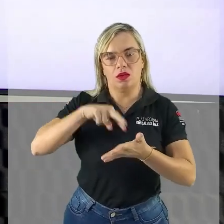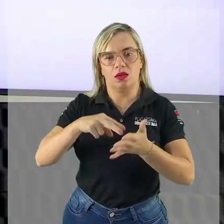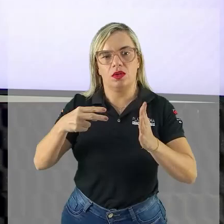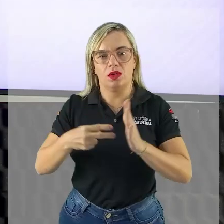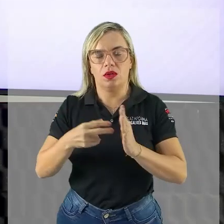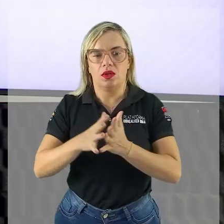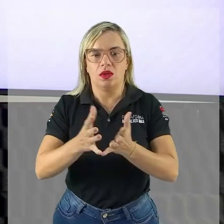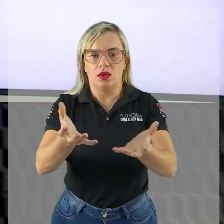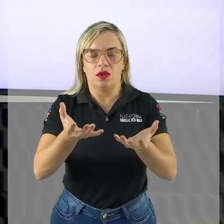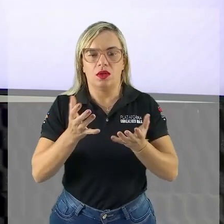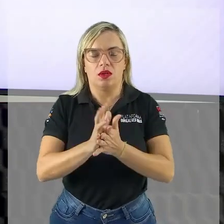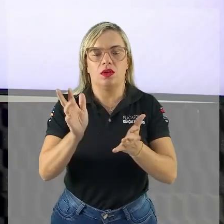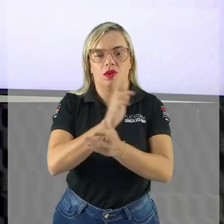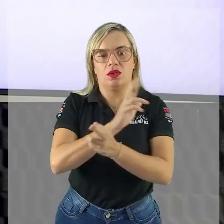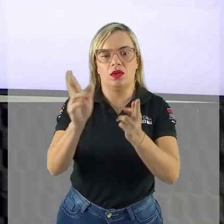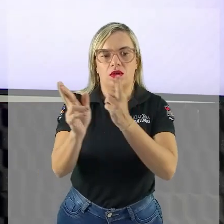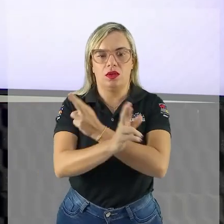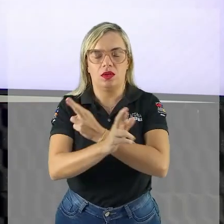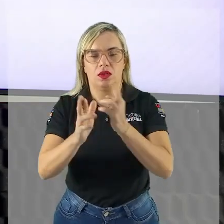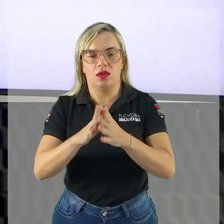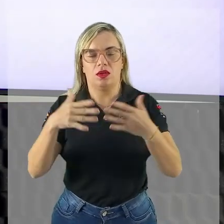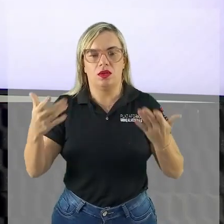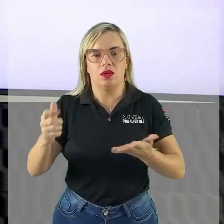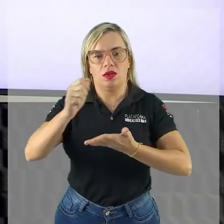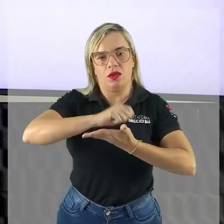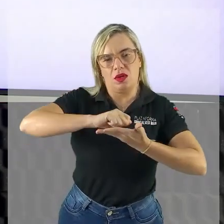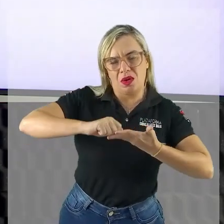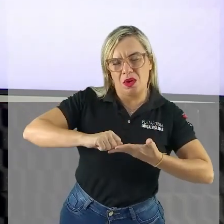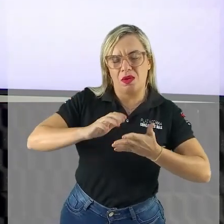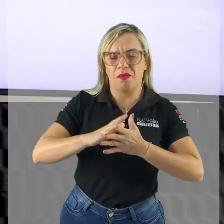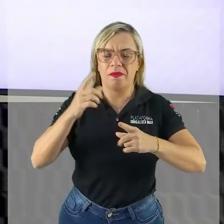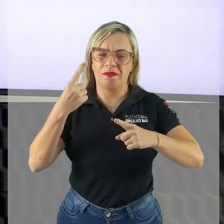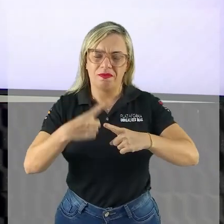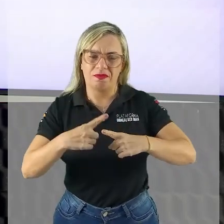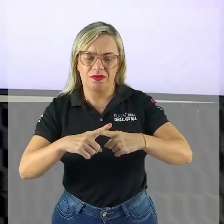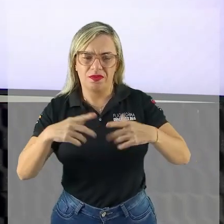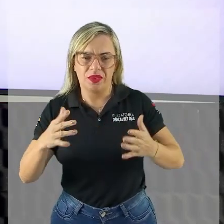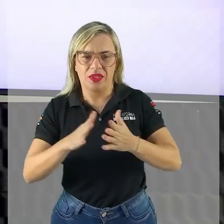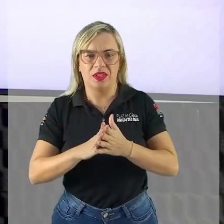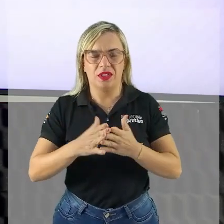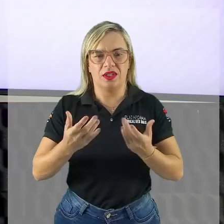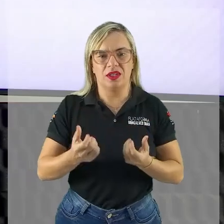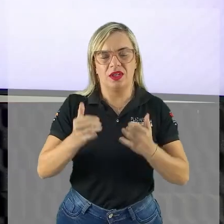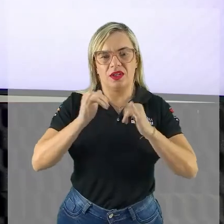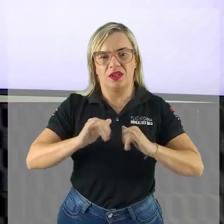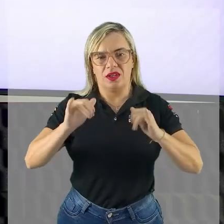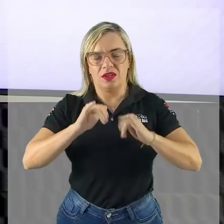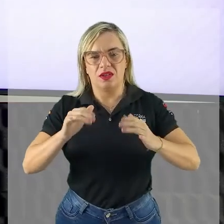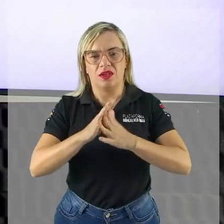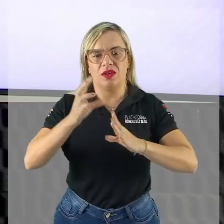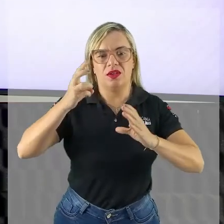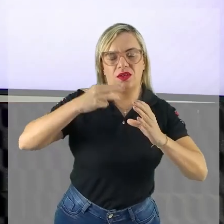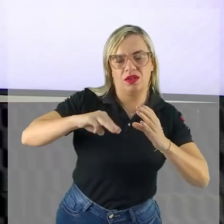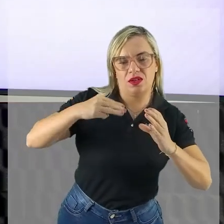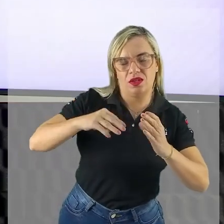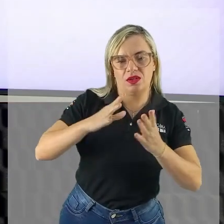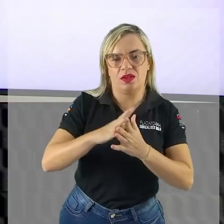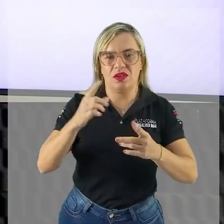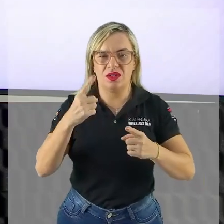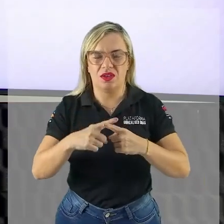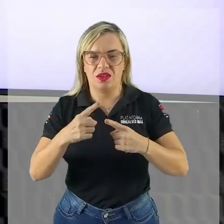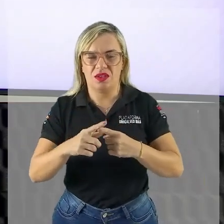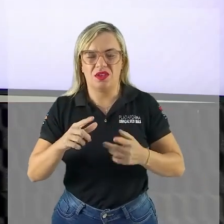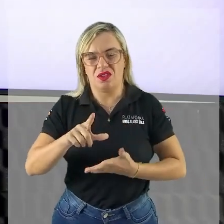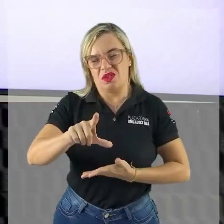que você quer estabelecer. Porque, às vezes, o escritor quer transmitir uma ideia, mas por conta de uma